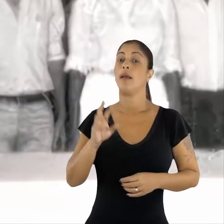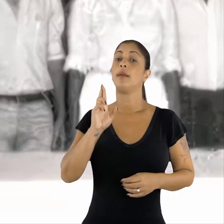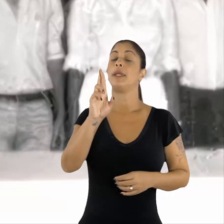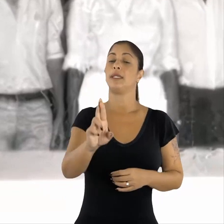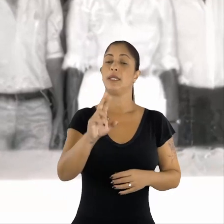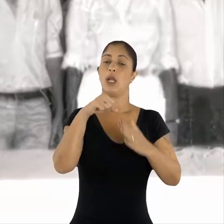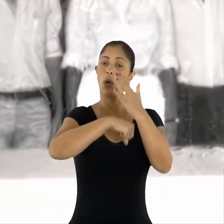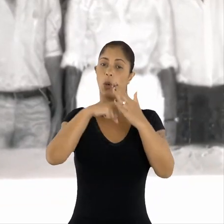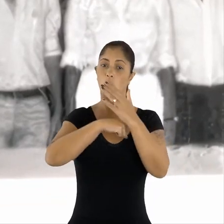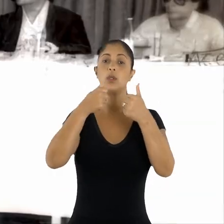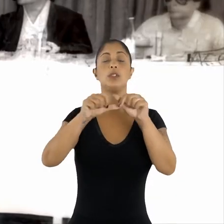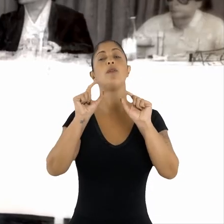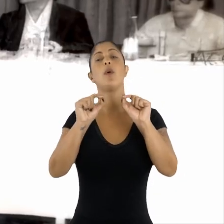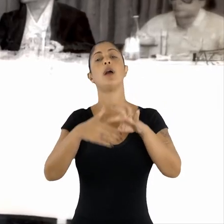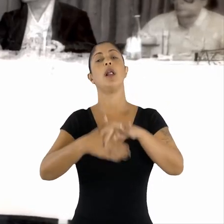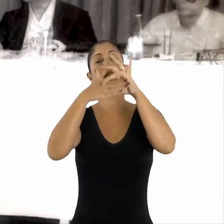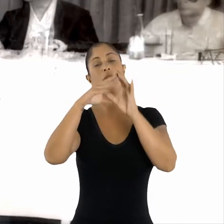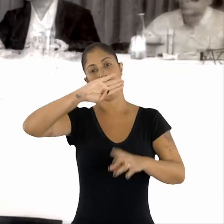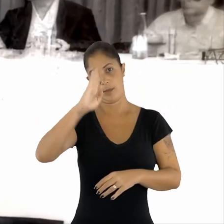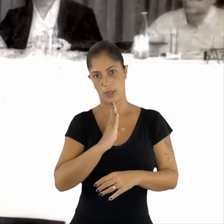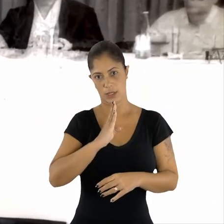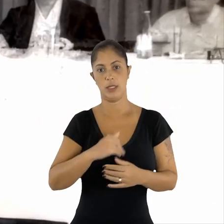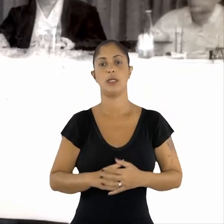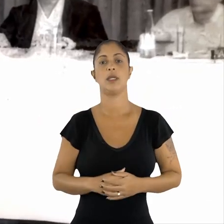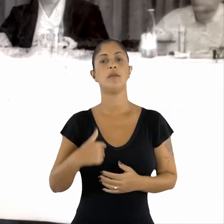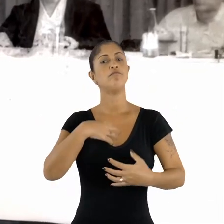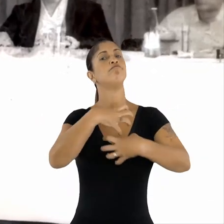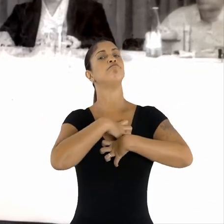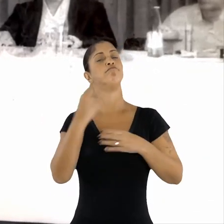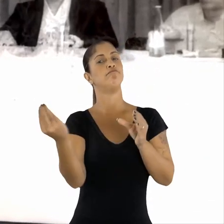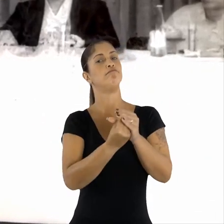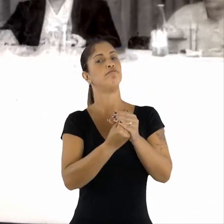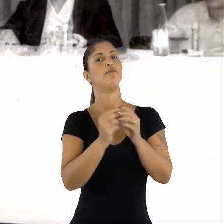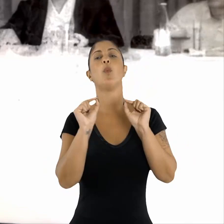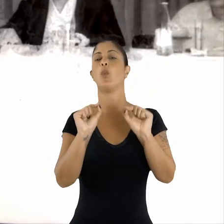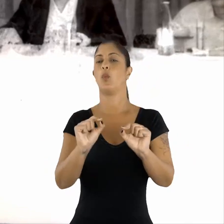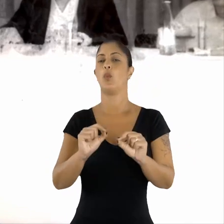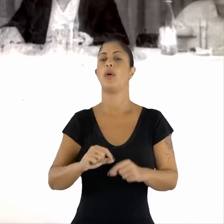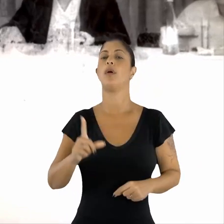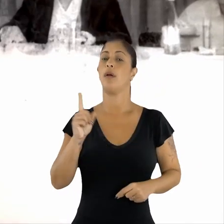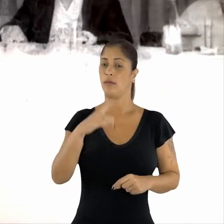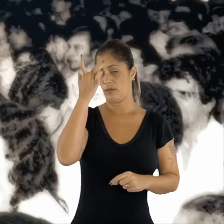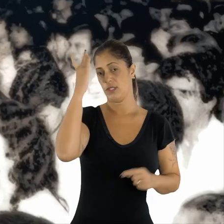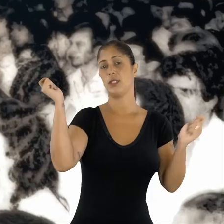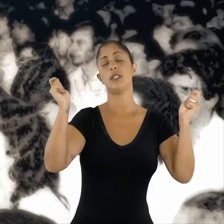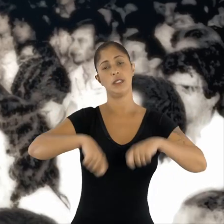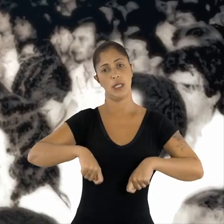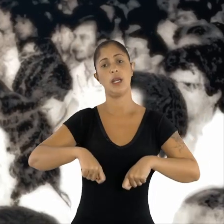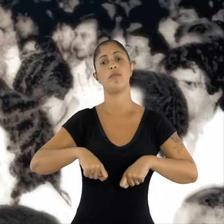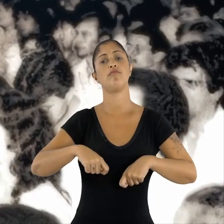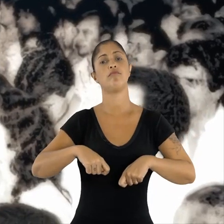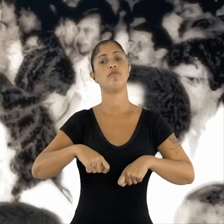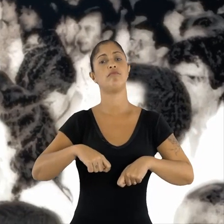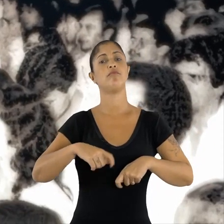esses grandes exponentes de la expoentes da lucha que se luta que estaba se estavam liderando en no Brasil. Brasil. Yo me siento como parte, Eu me sinto parte de quienes